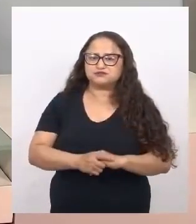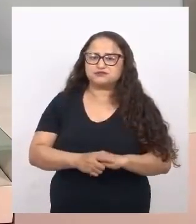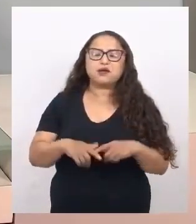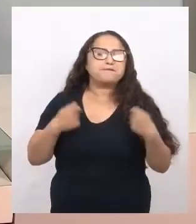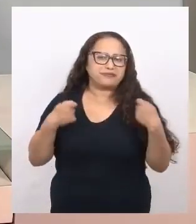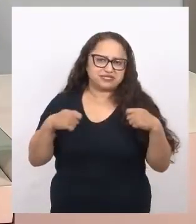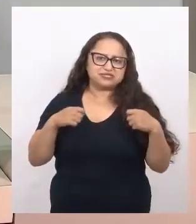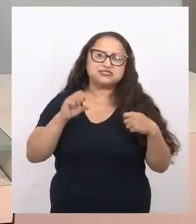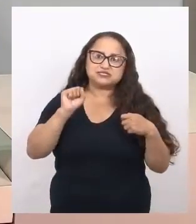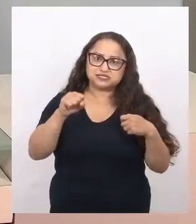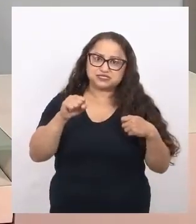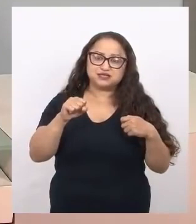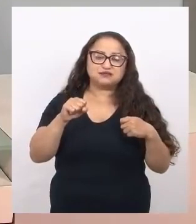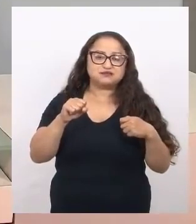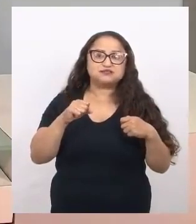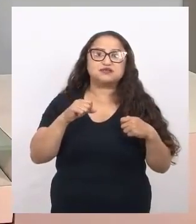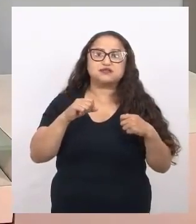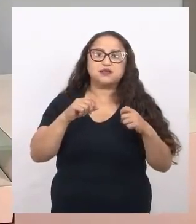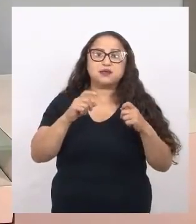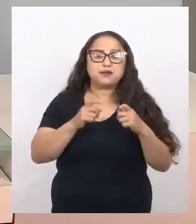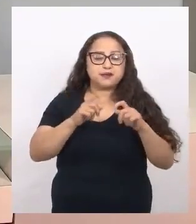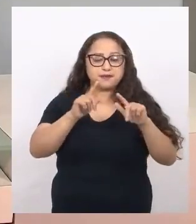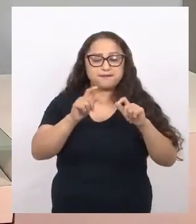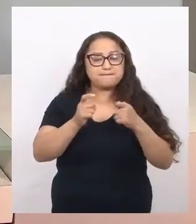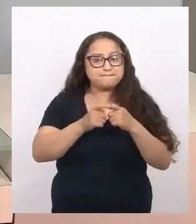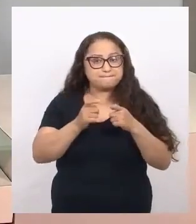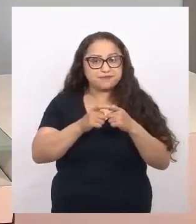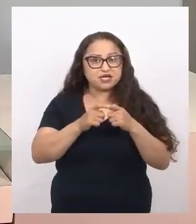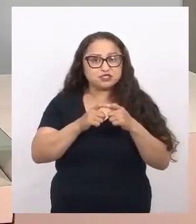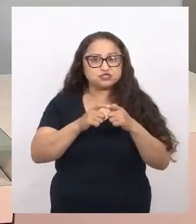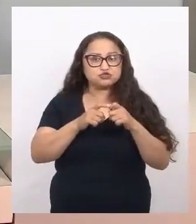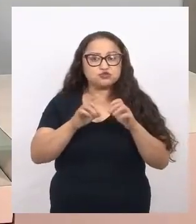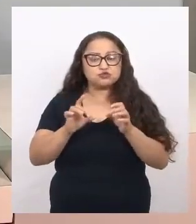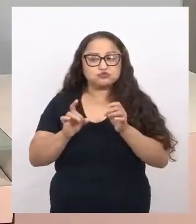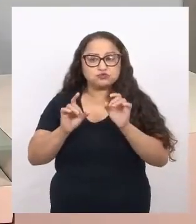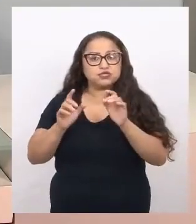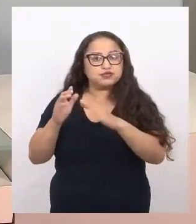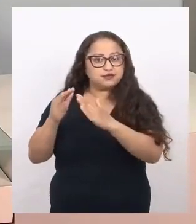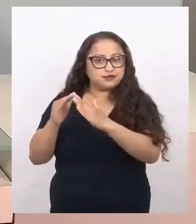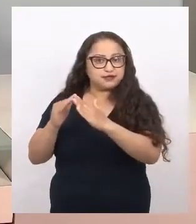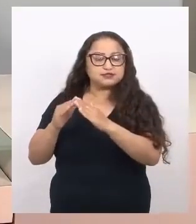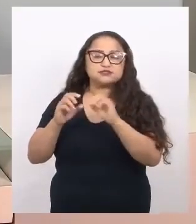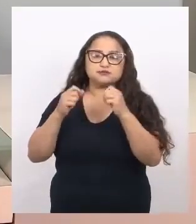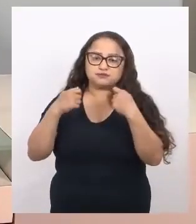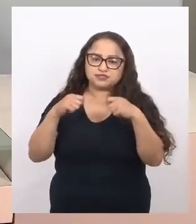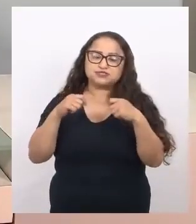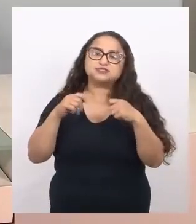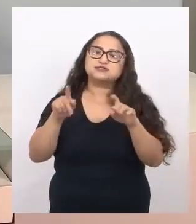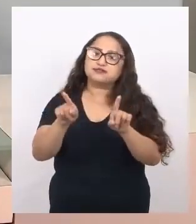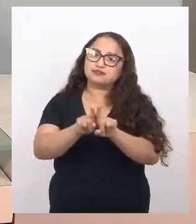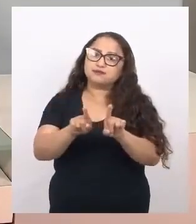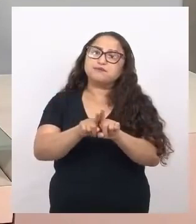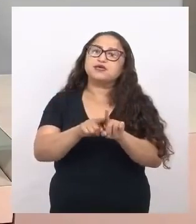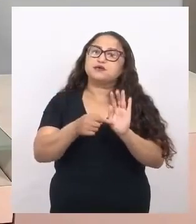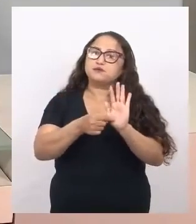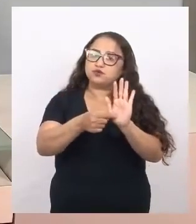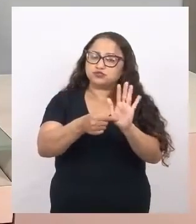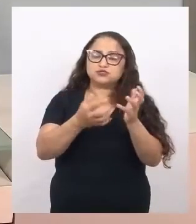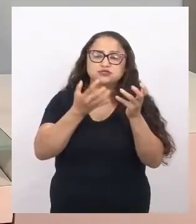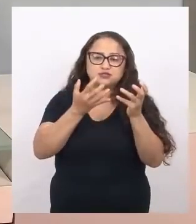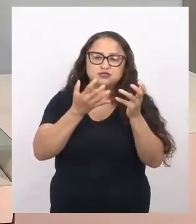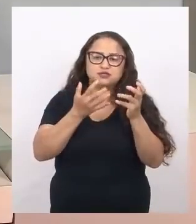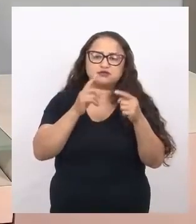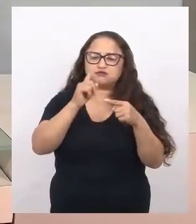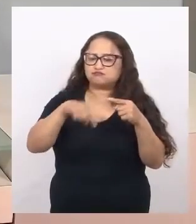interesse, tá, pessoal? Mesmo estando em licença, vocês devem manifestar interesse para que vocês possam ser atendidos na atribuição inicial. Não existe nenhuma vedação